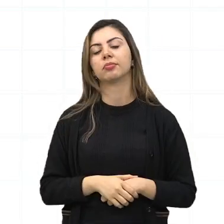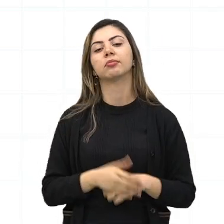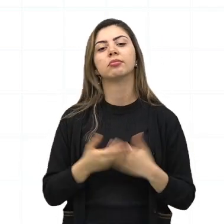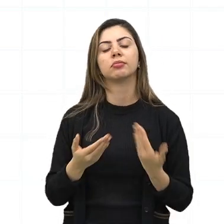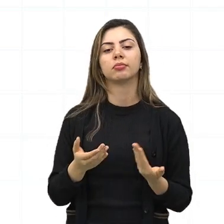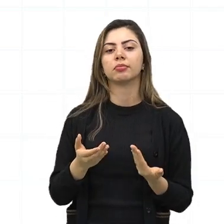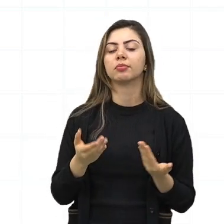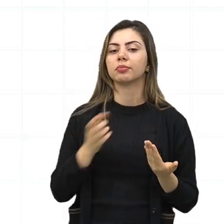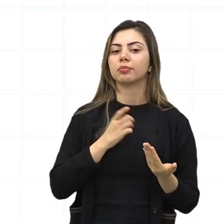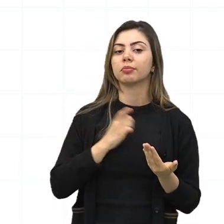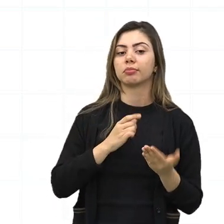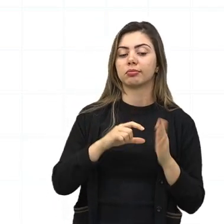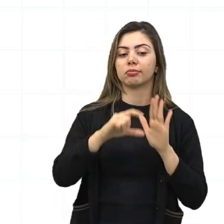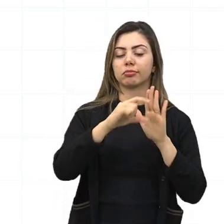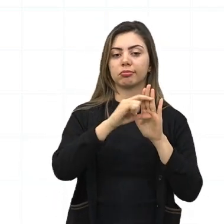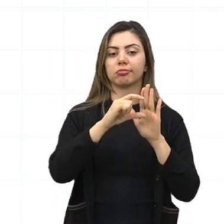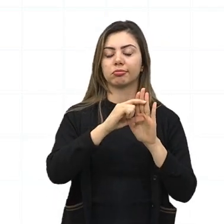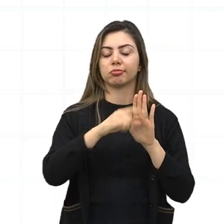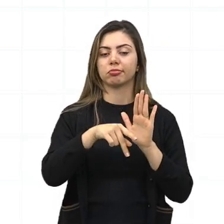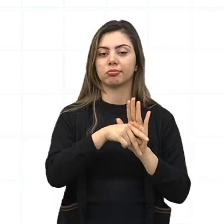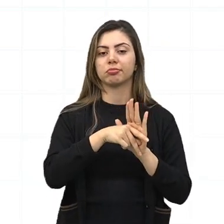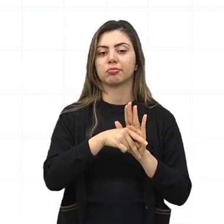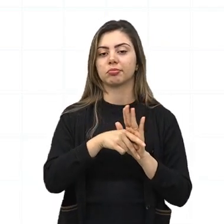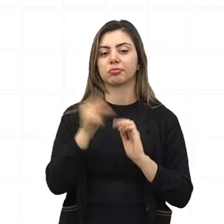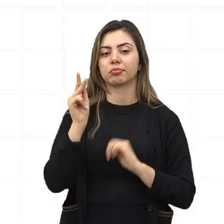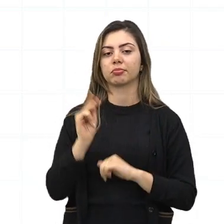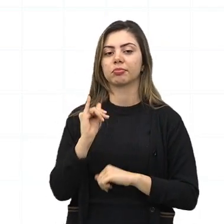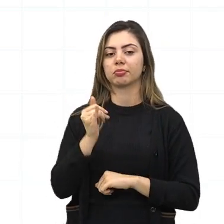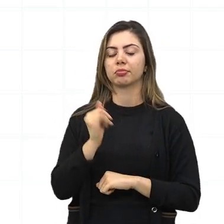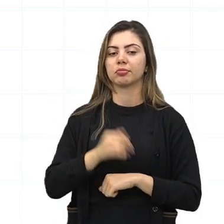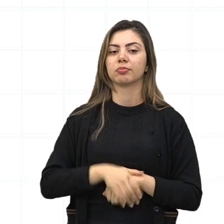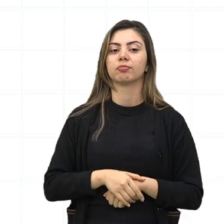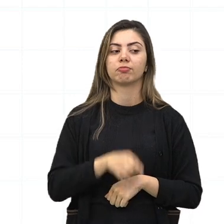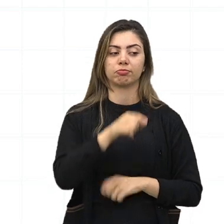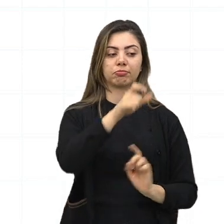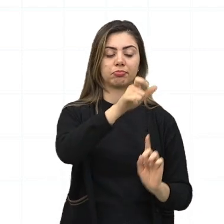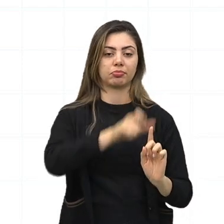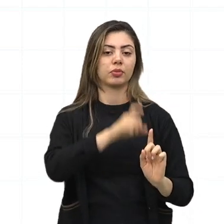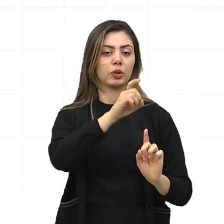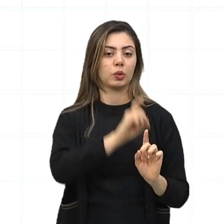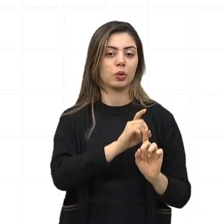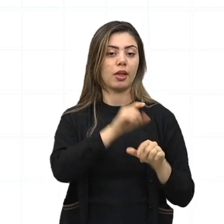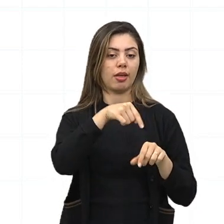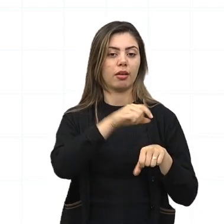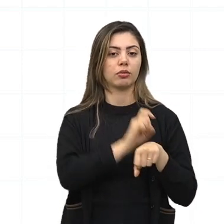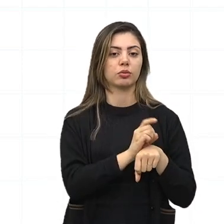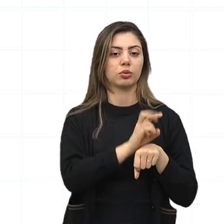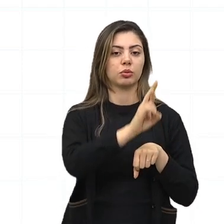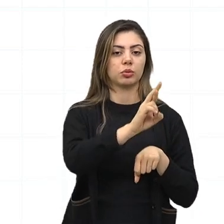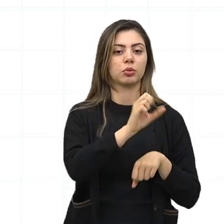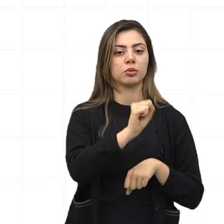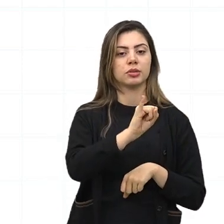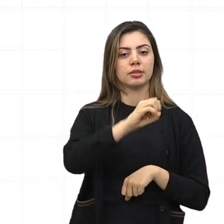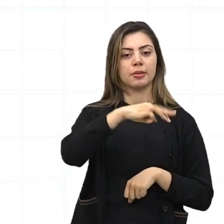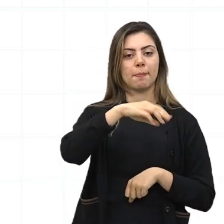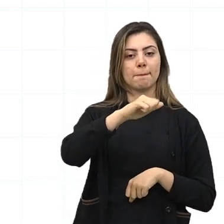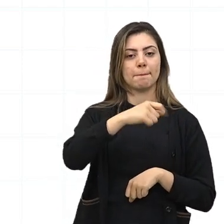pequeno trecho do conto. Este é o Dr. Simão Bacamarte,